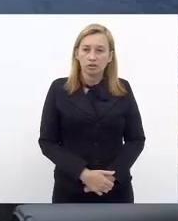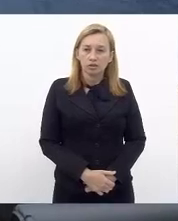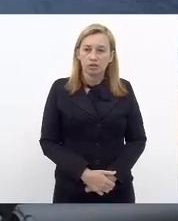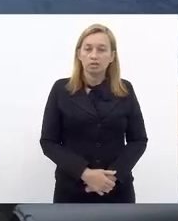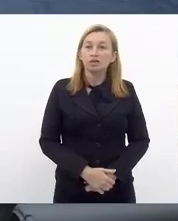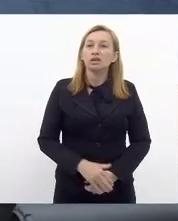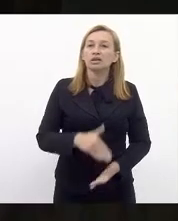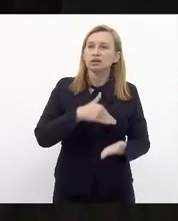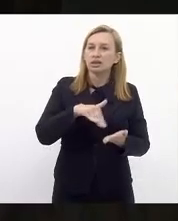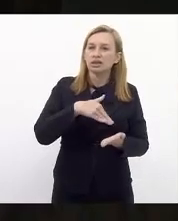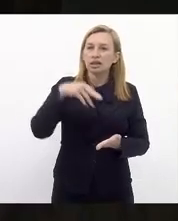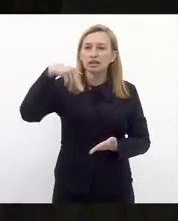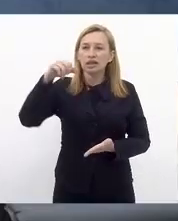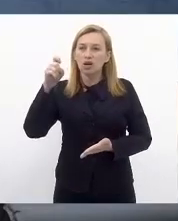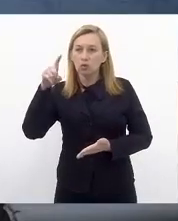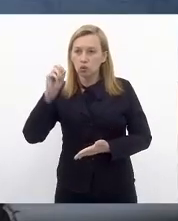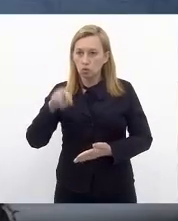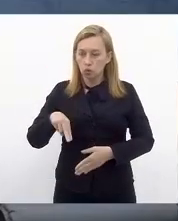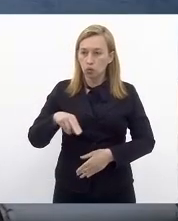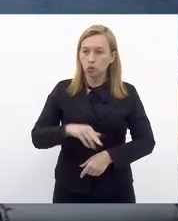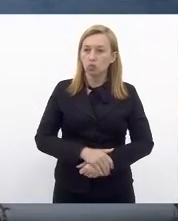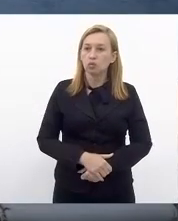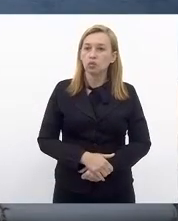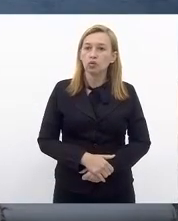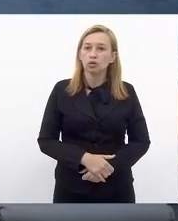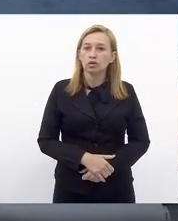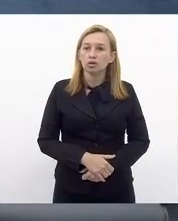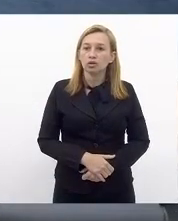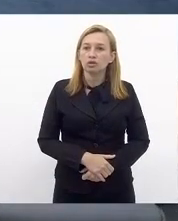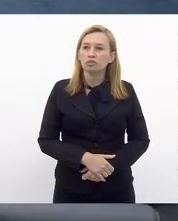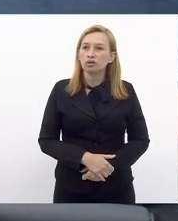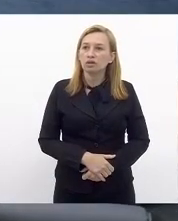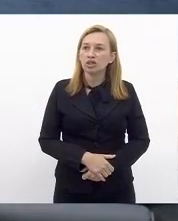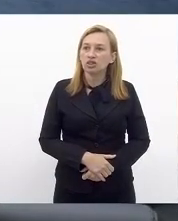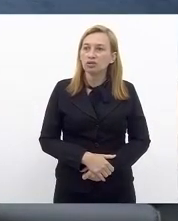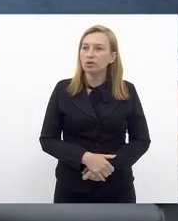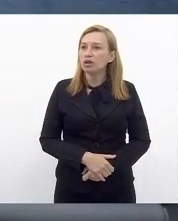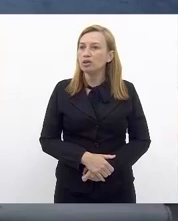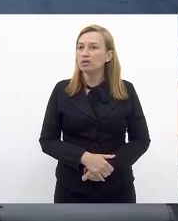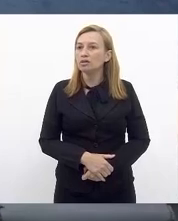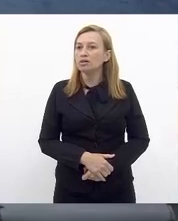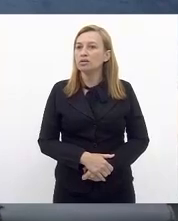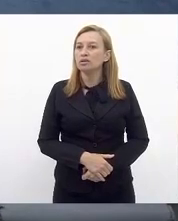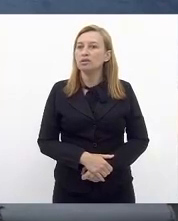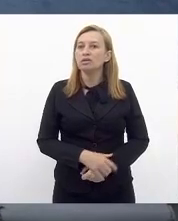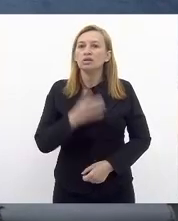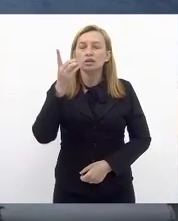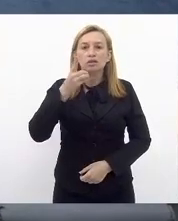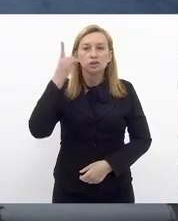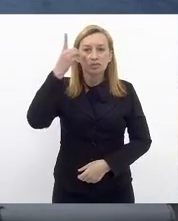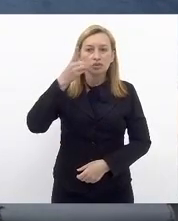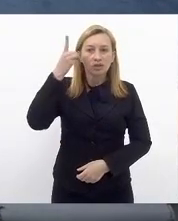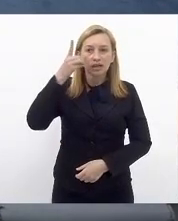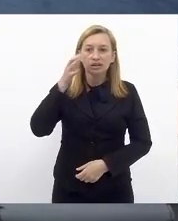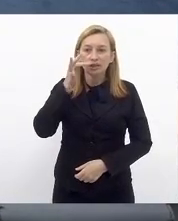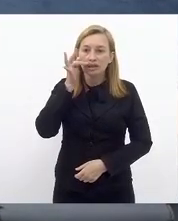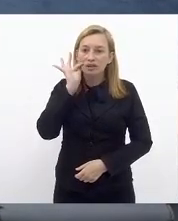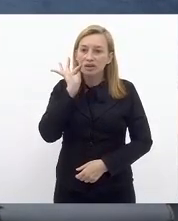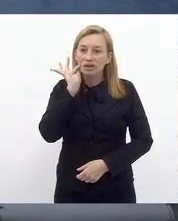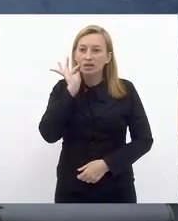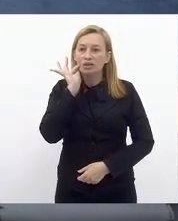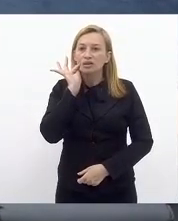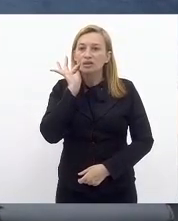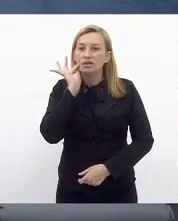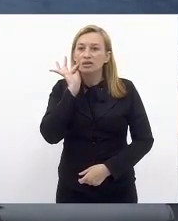o secretário Nelson o deputado serafini é